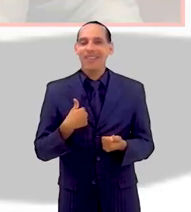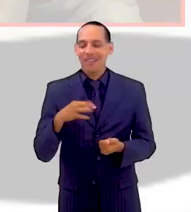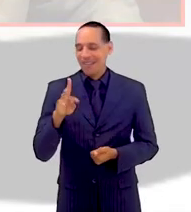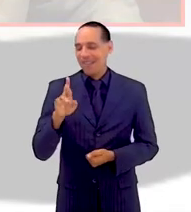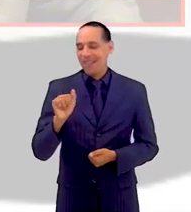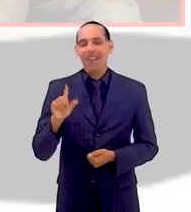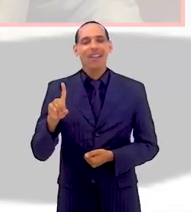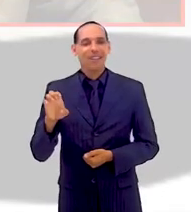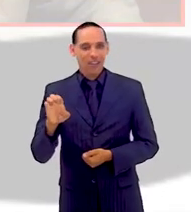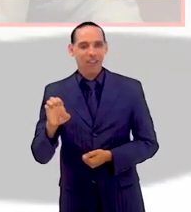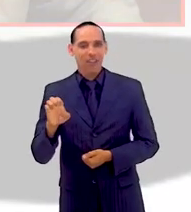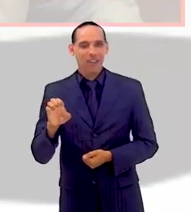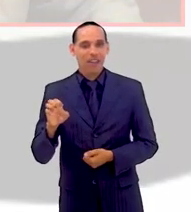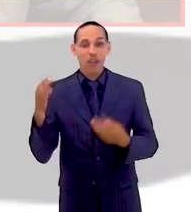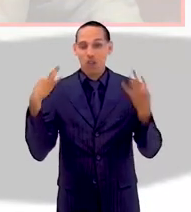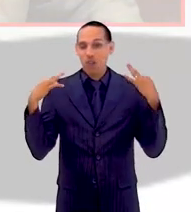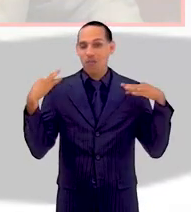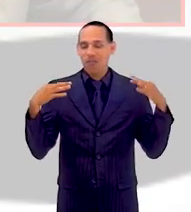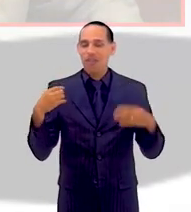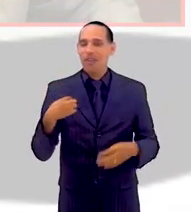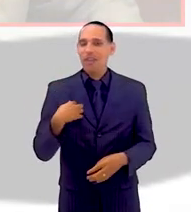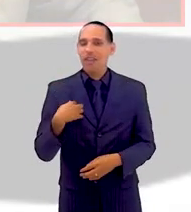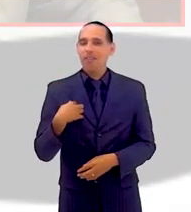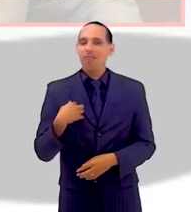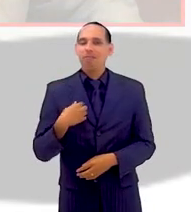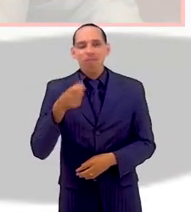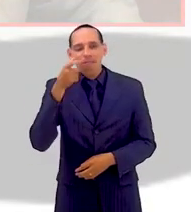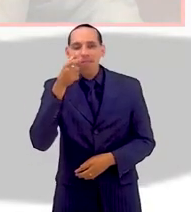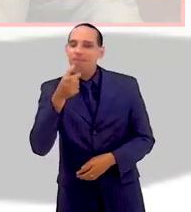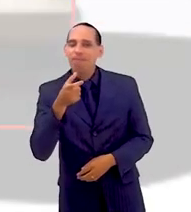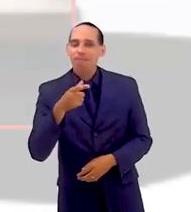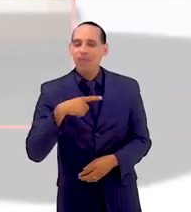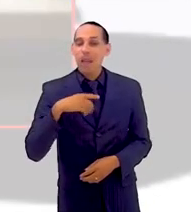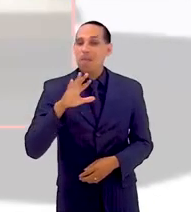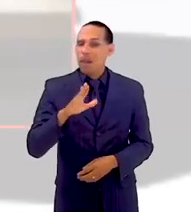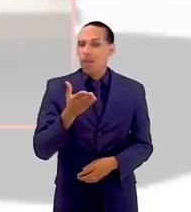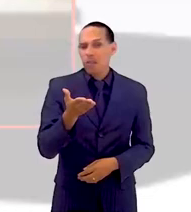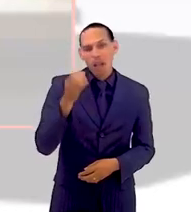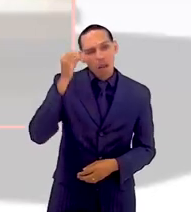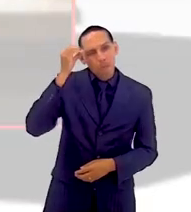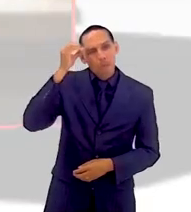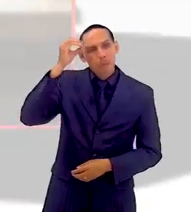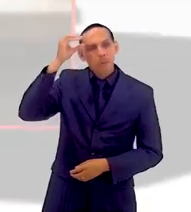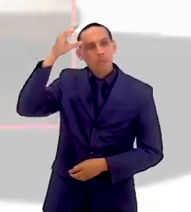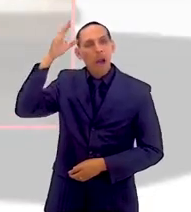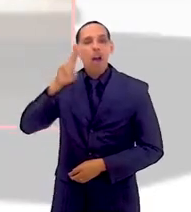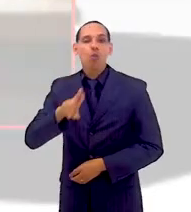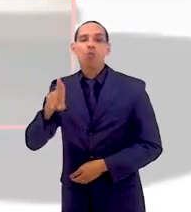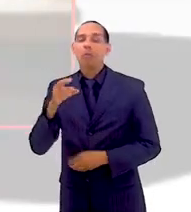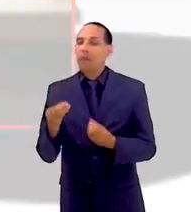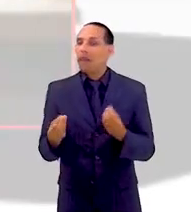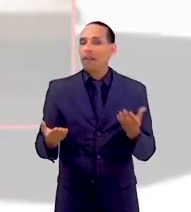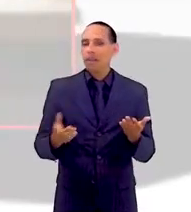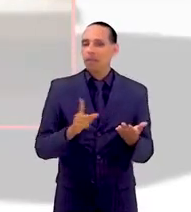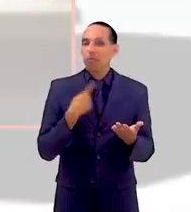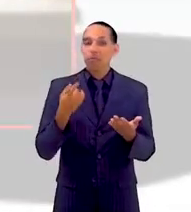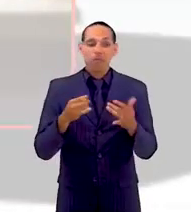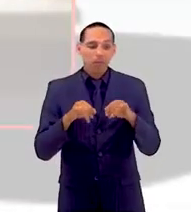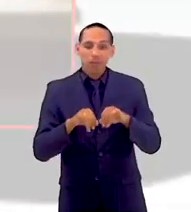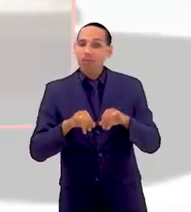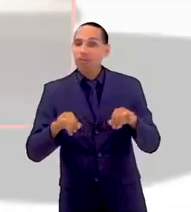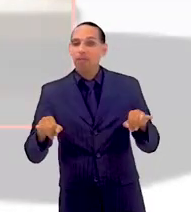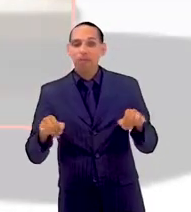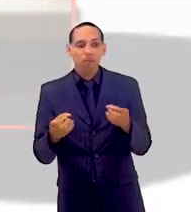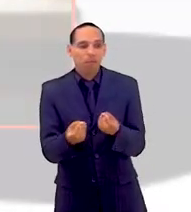trade, do trade turístico. Eu queria que usar o seu conhecimento para que nós pudéssemos deixar